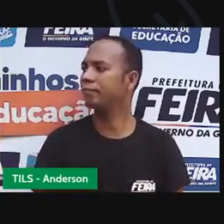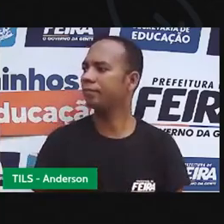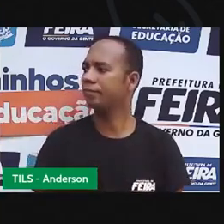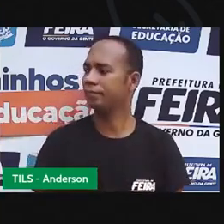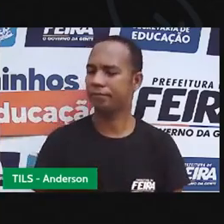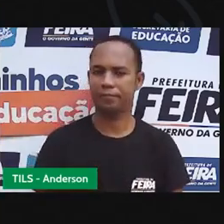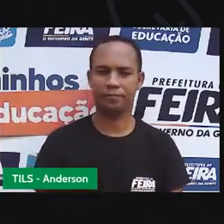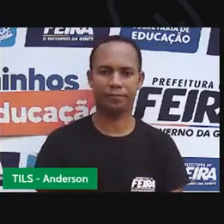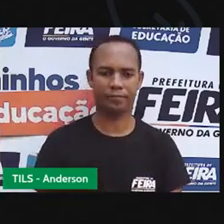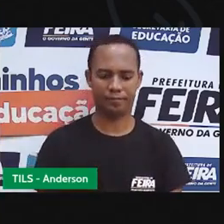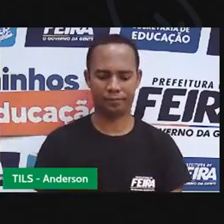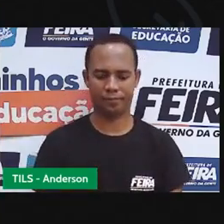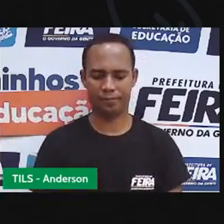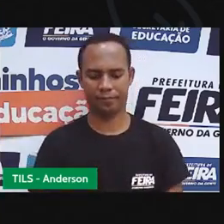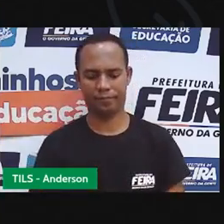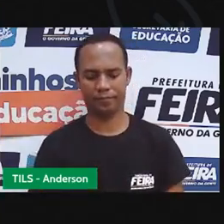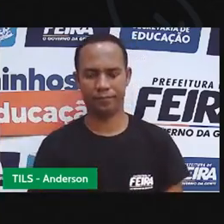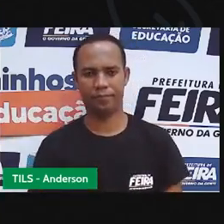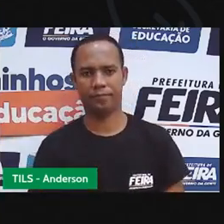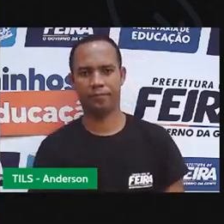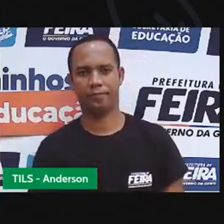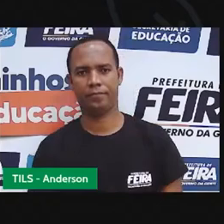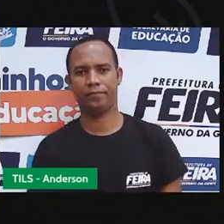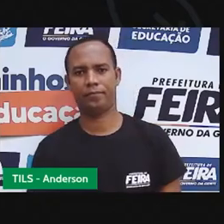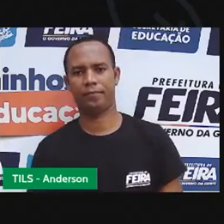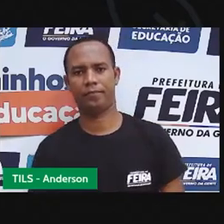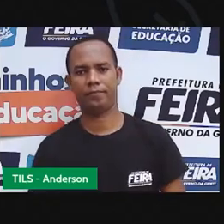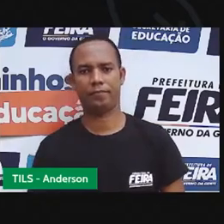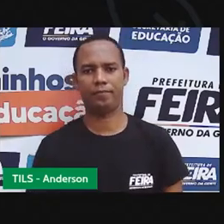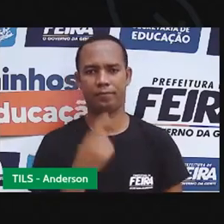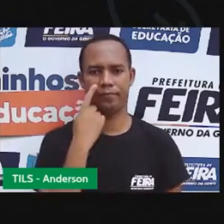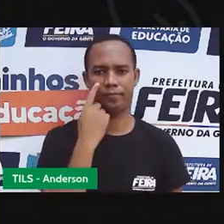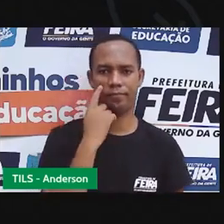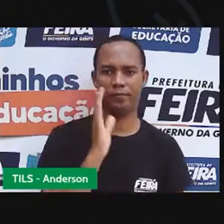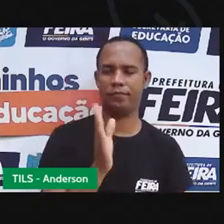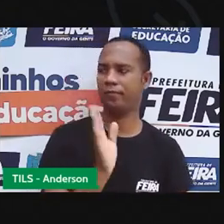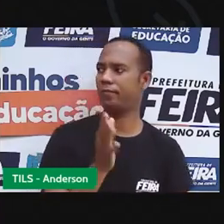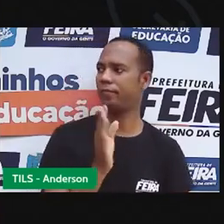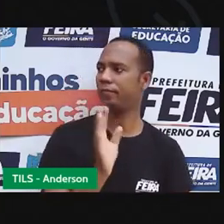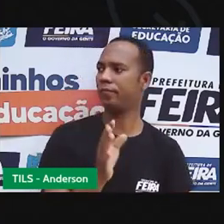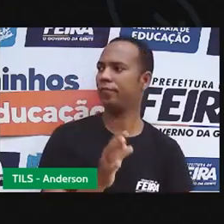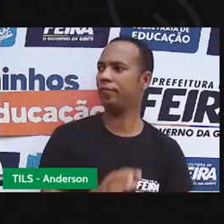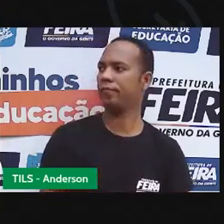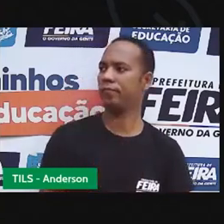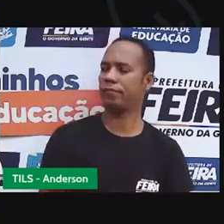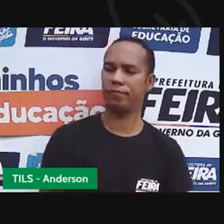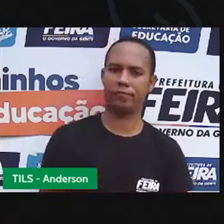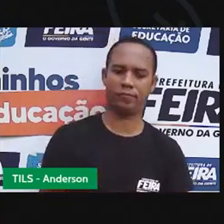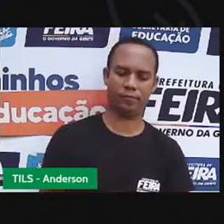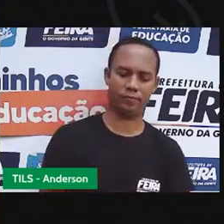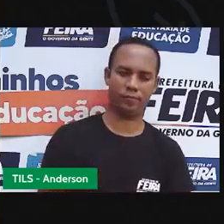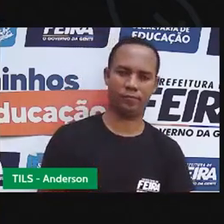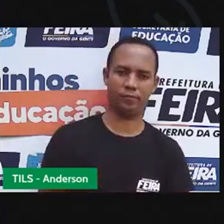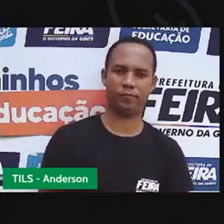Pode, pode sim. Olha só, vamos ver como é que a gente vai fazer. Mãos à obra. Isso aqui, gente, é do